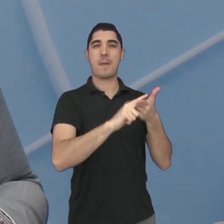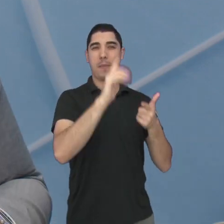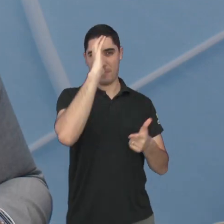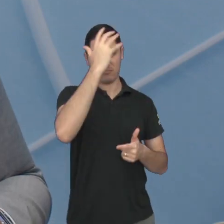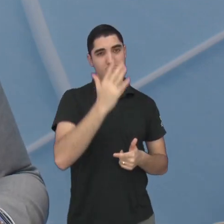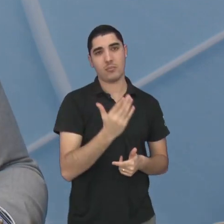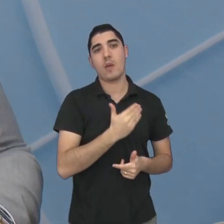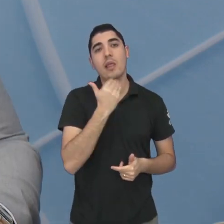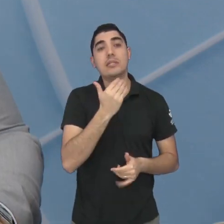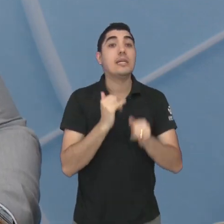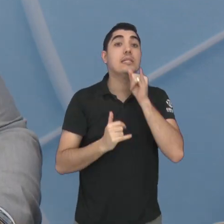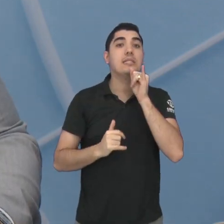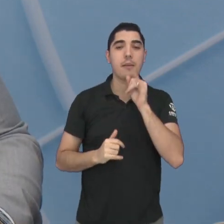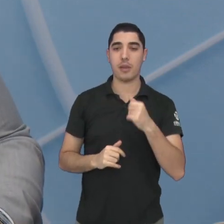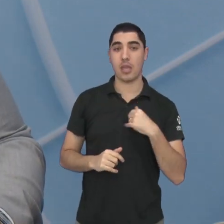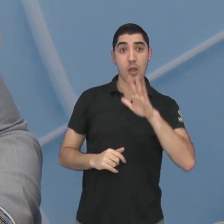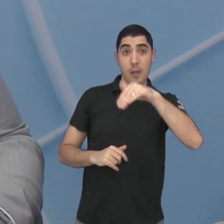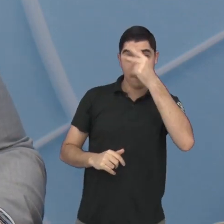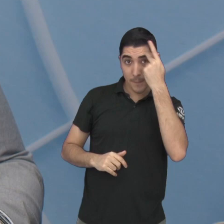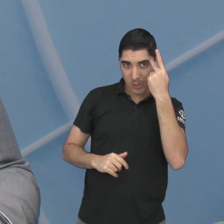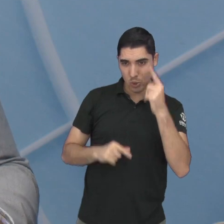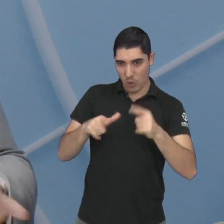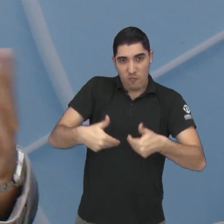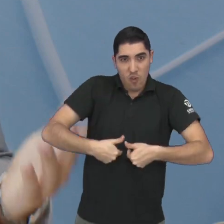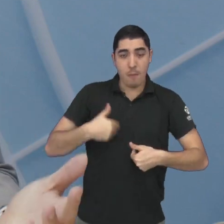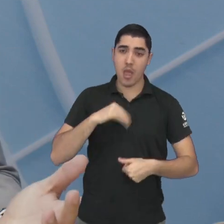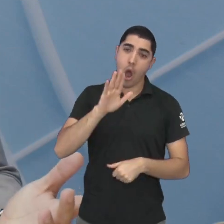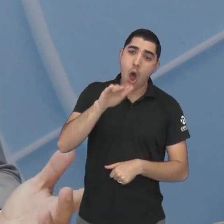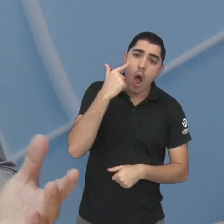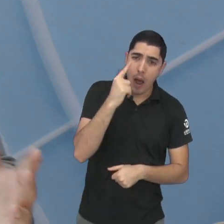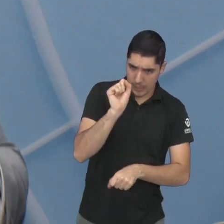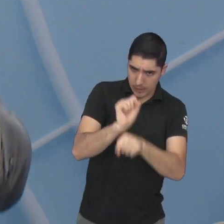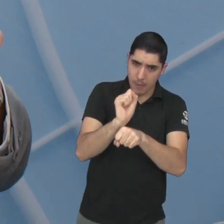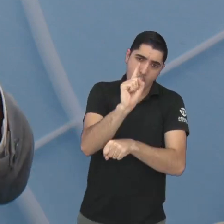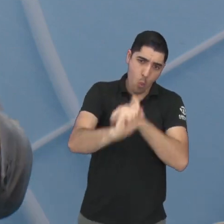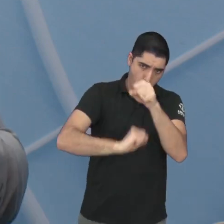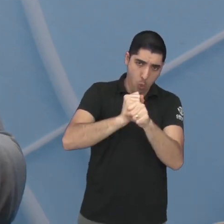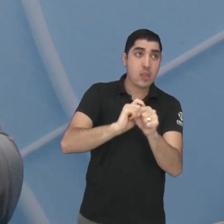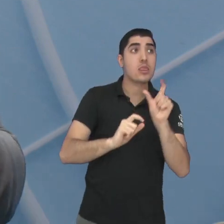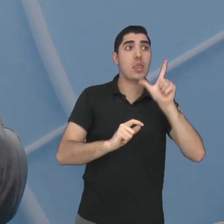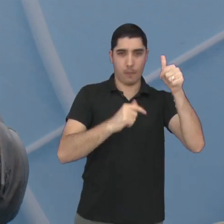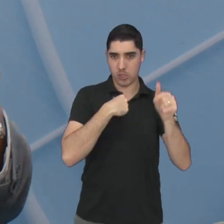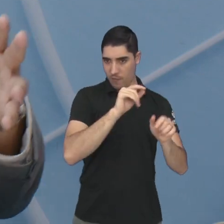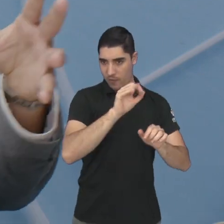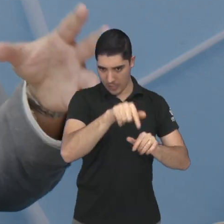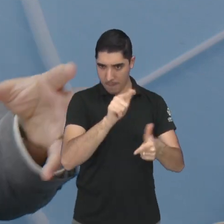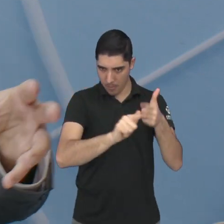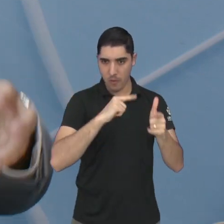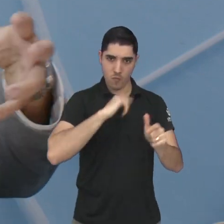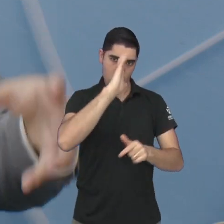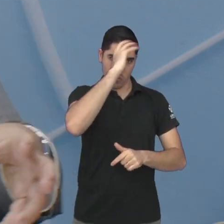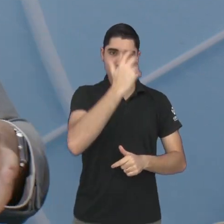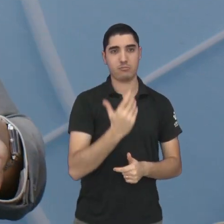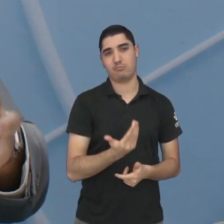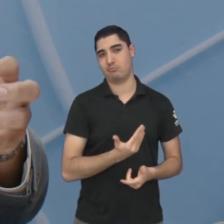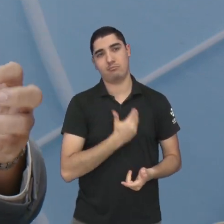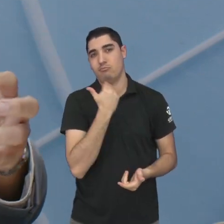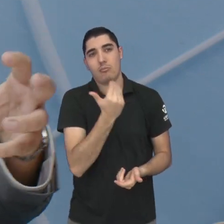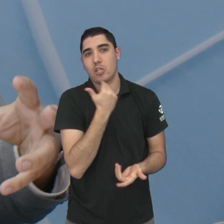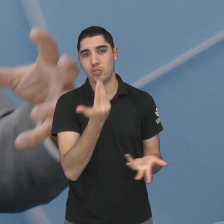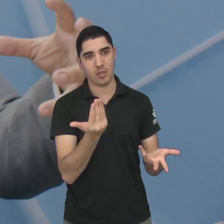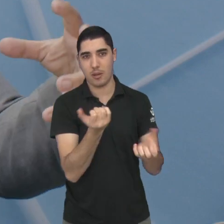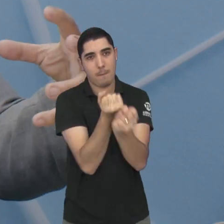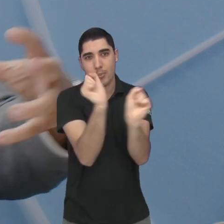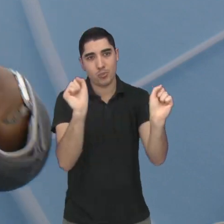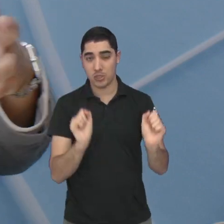que passa fome e falar, olha, espera um ano que eu vou te dar comida. Isso não existe. Né? Então essa questão de alimentar as pessoas hoje, programas de